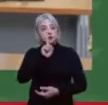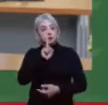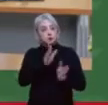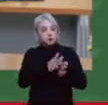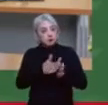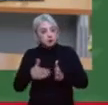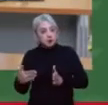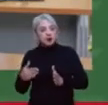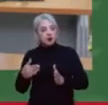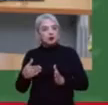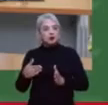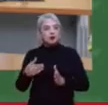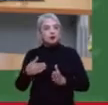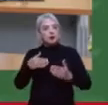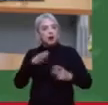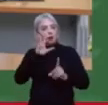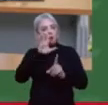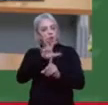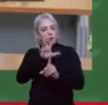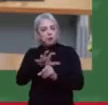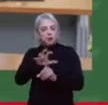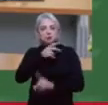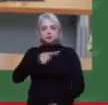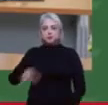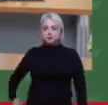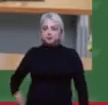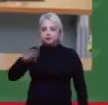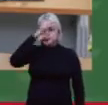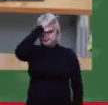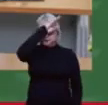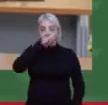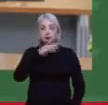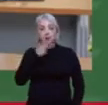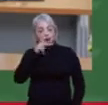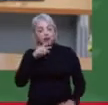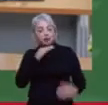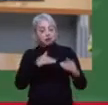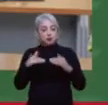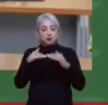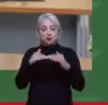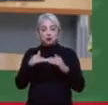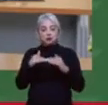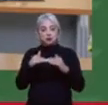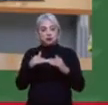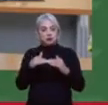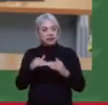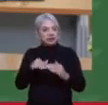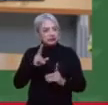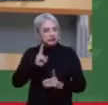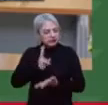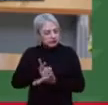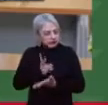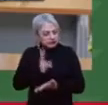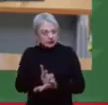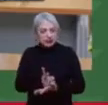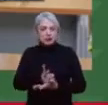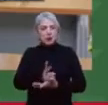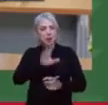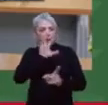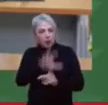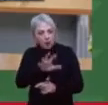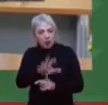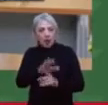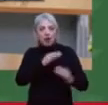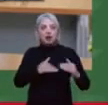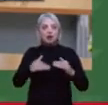rodada, nós vamos falar dos ataques que o Bolsonaro tem feito à democracia, frontalmente sempre no ataque à democracia,